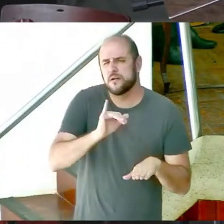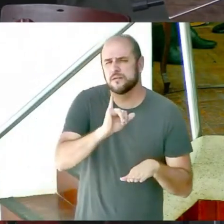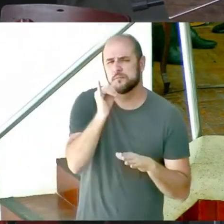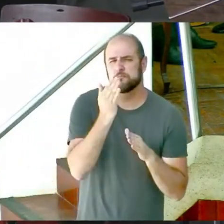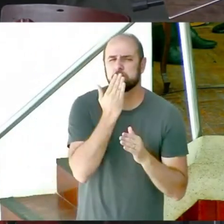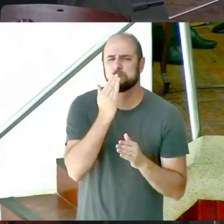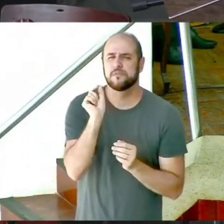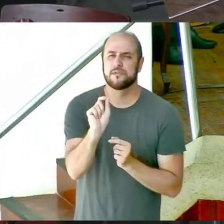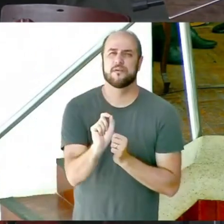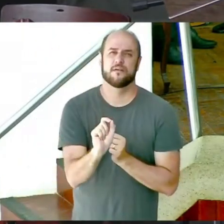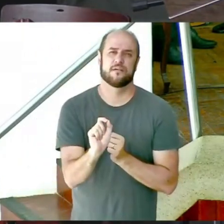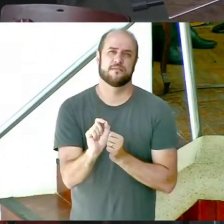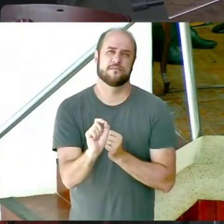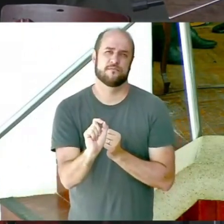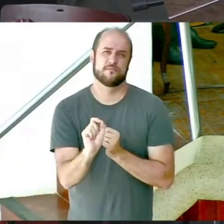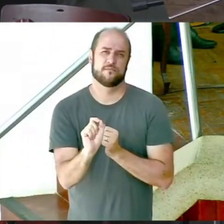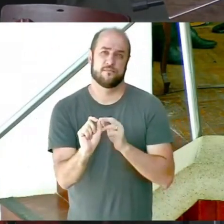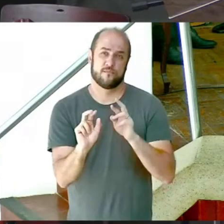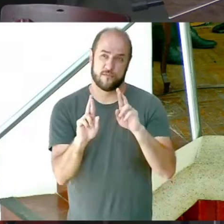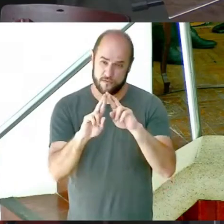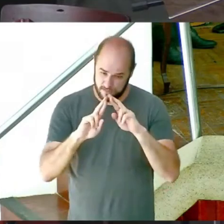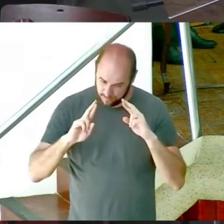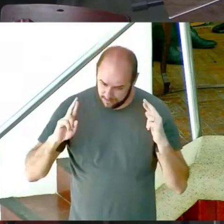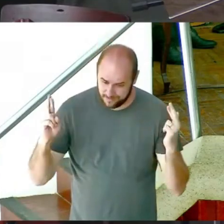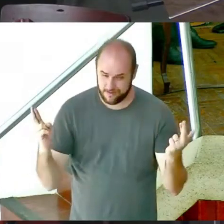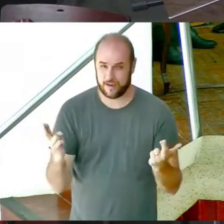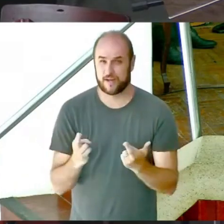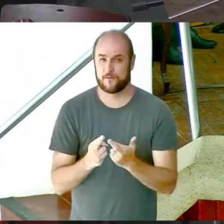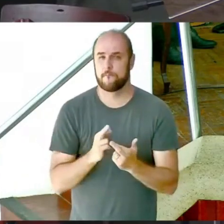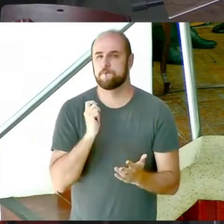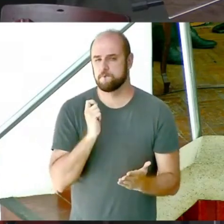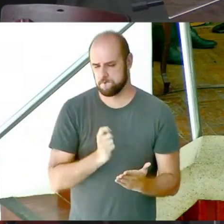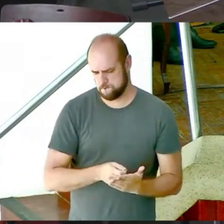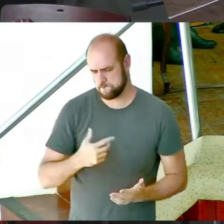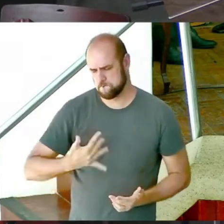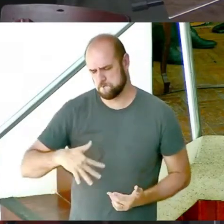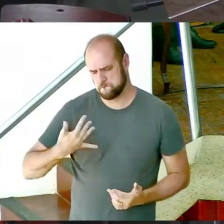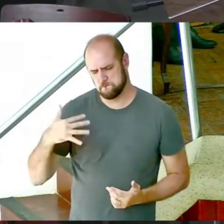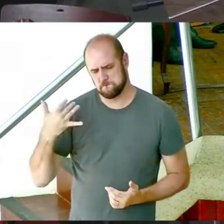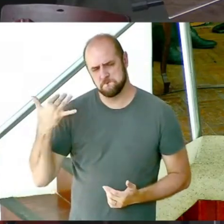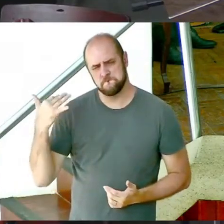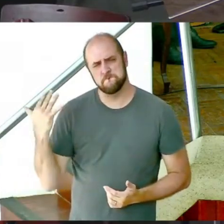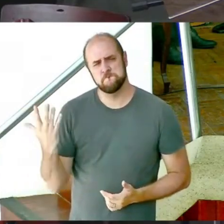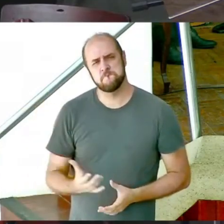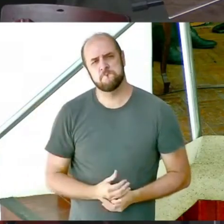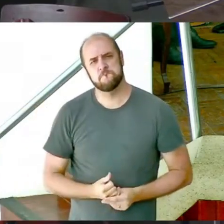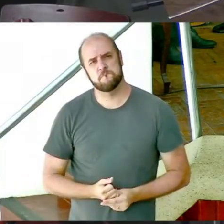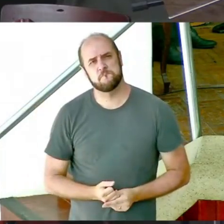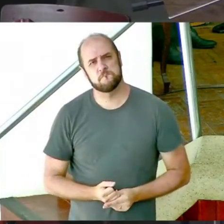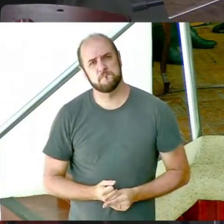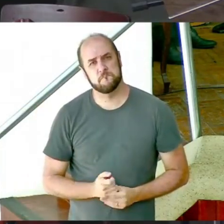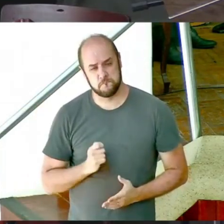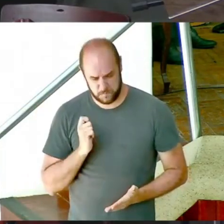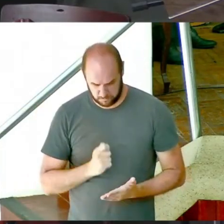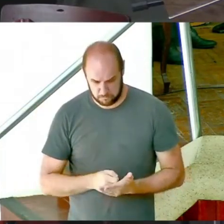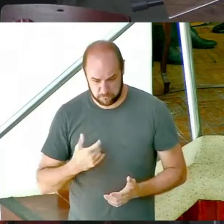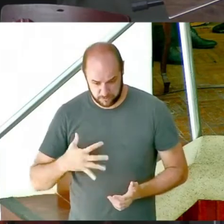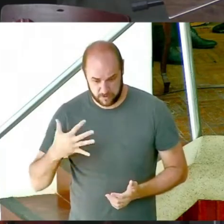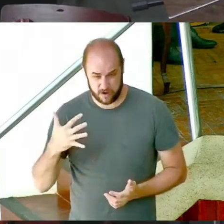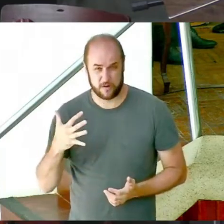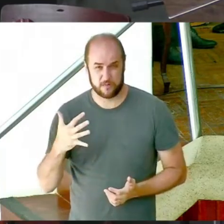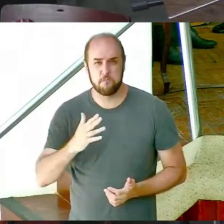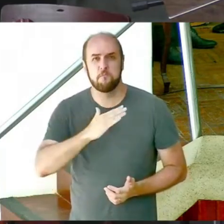que o reino custará um alto preço. Aquele que pagou o alto preço,